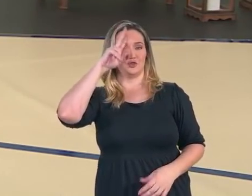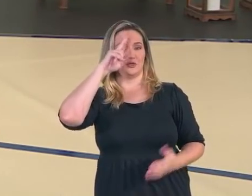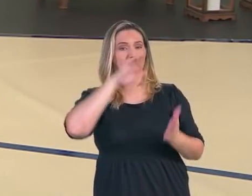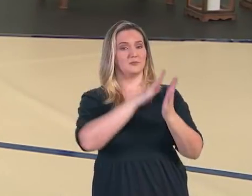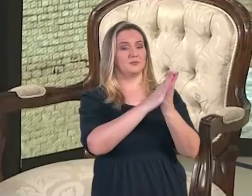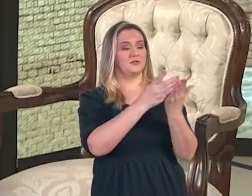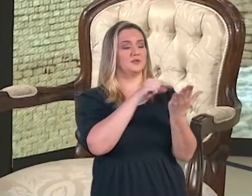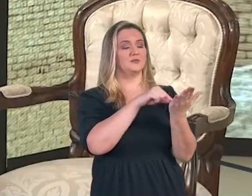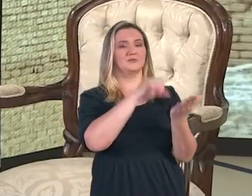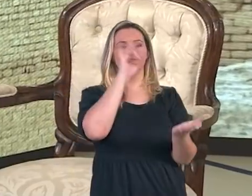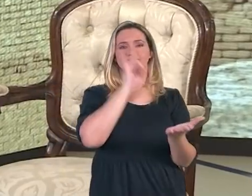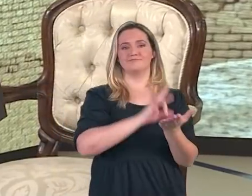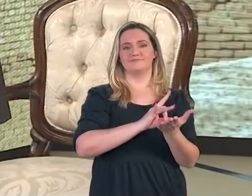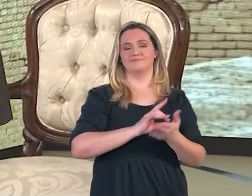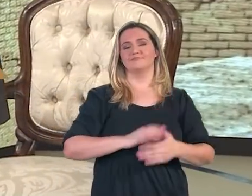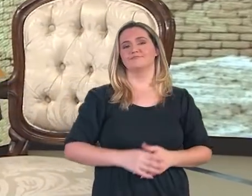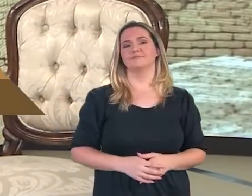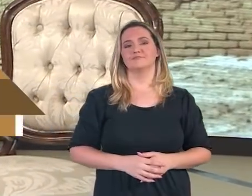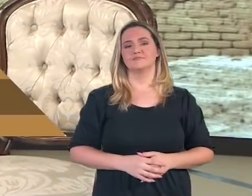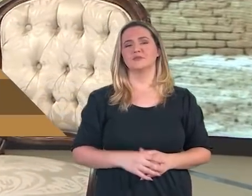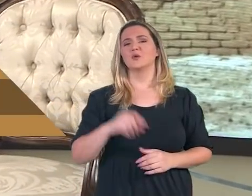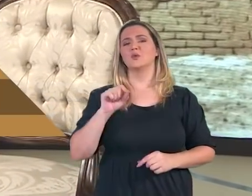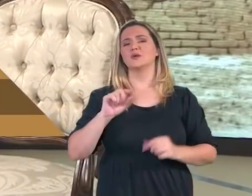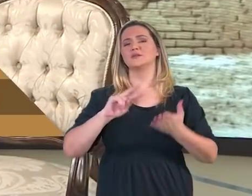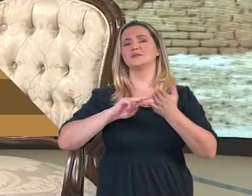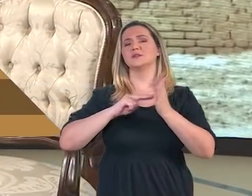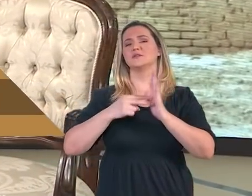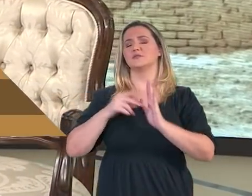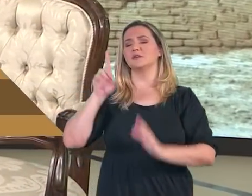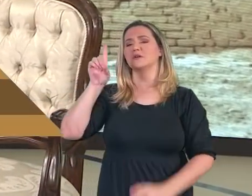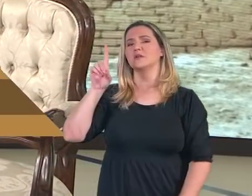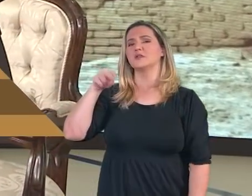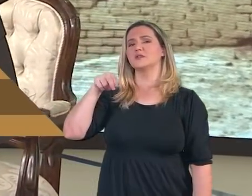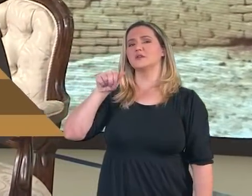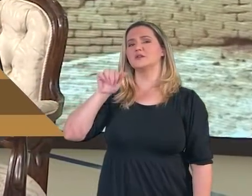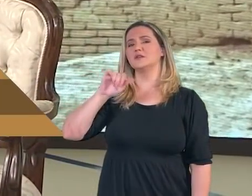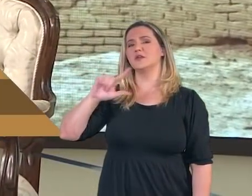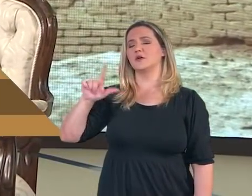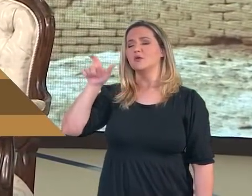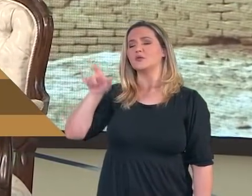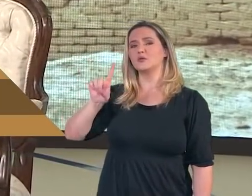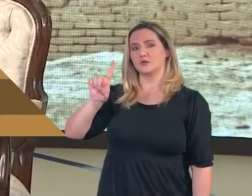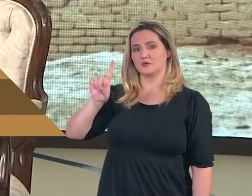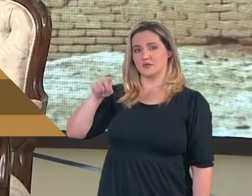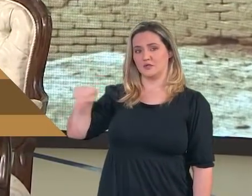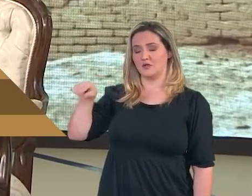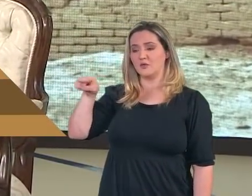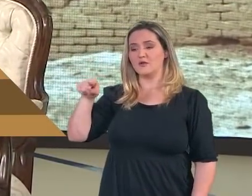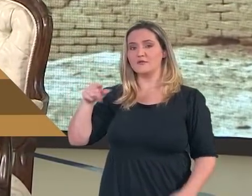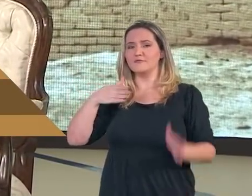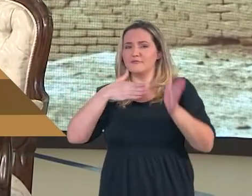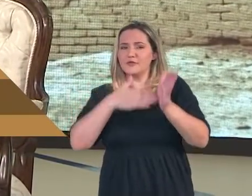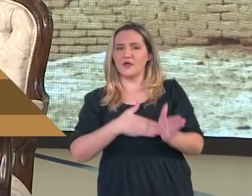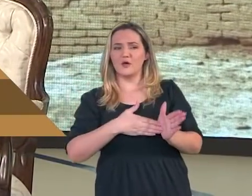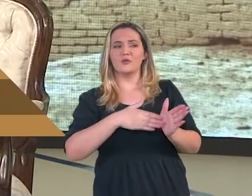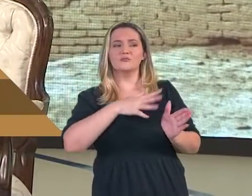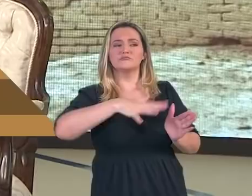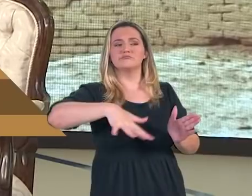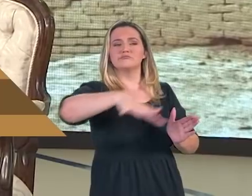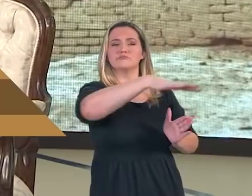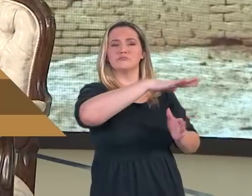Sagrada. O que significou para Daniel ser fiel em meio à corte do rei da Babilônia? Quais foram os